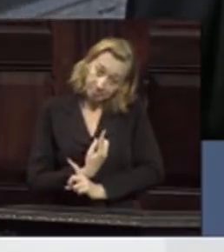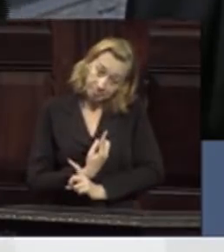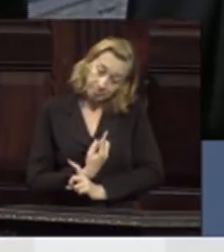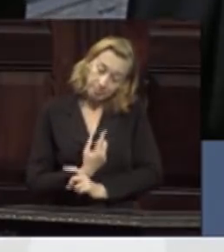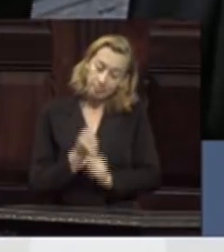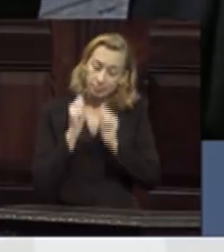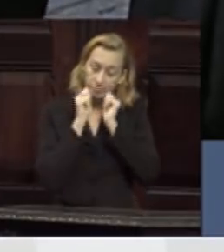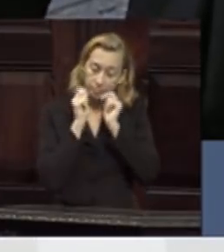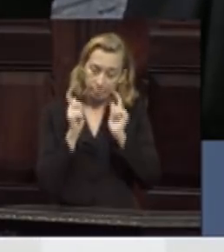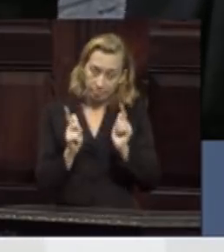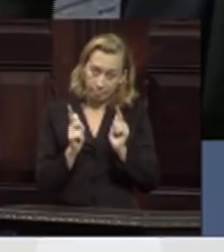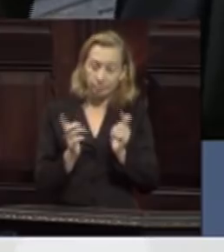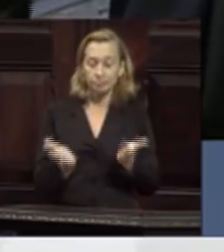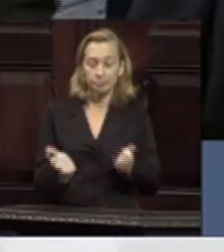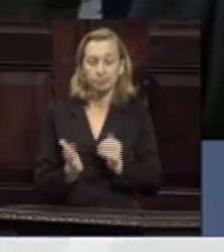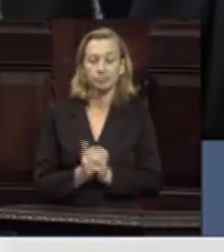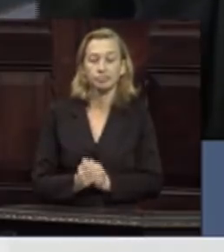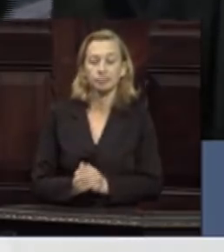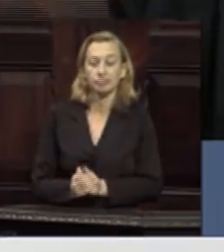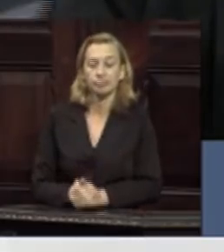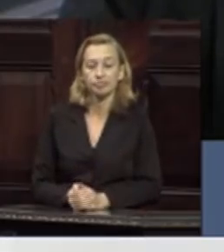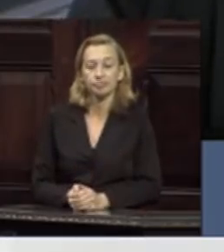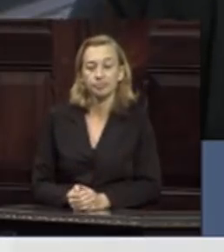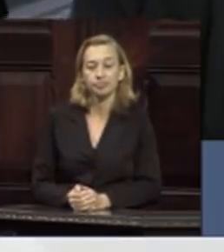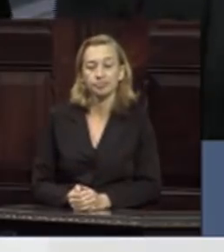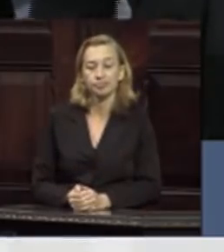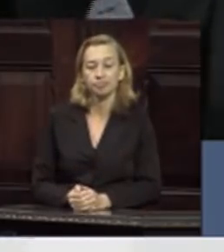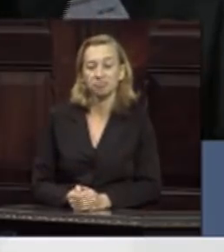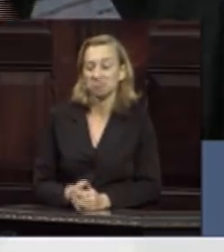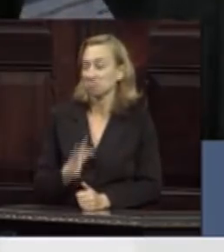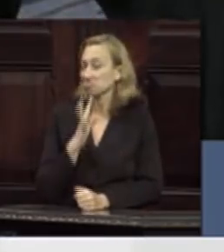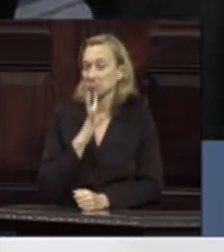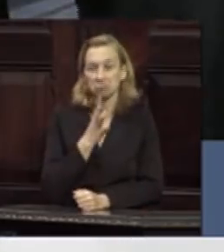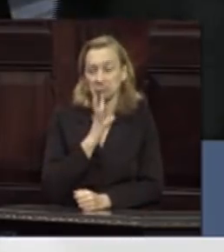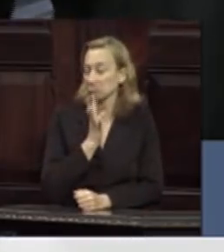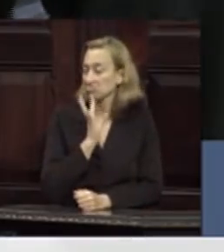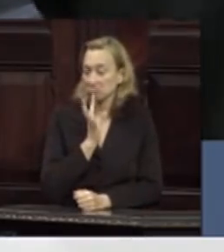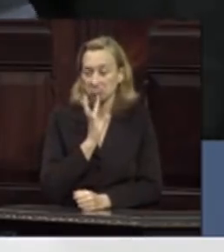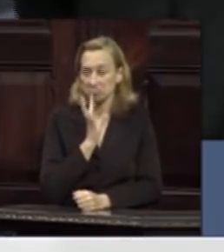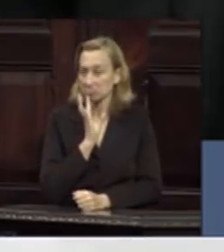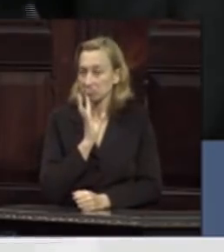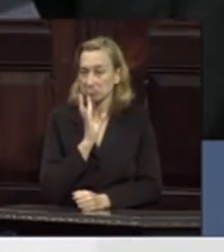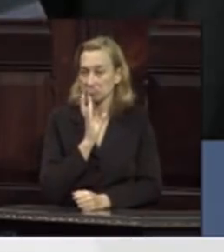aqui na casa, ainda não conhecemos o plano.